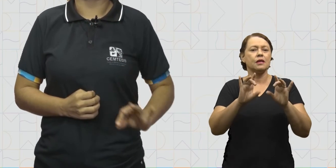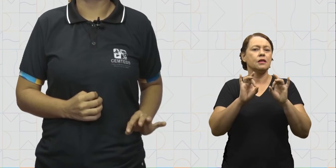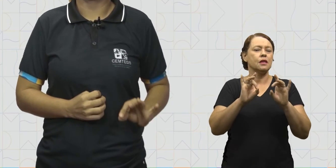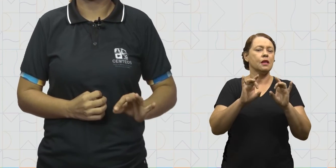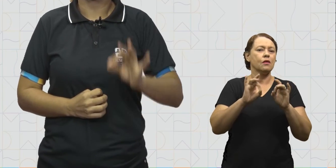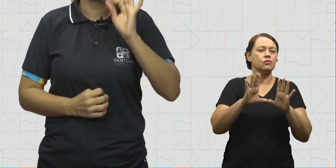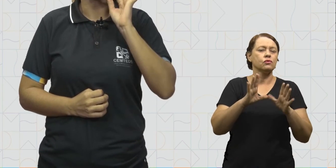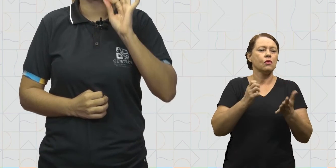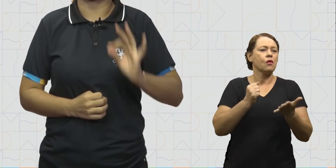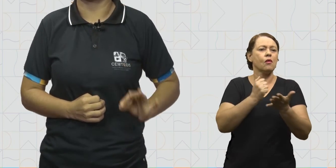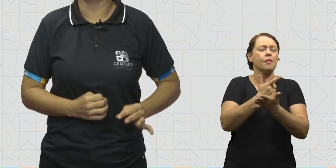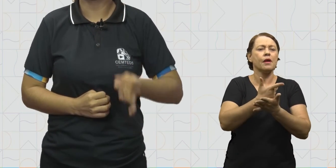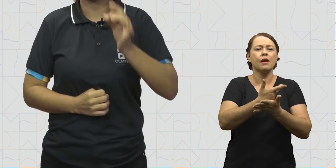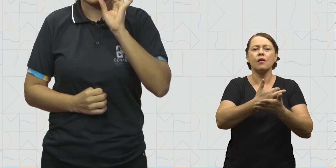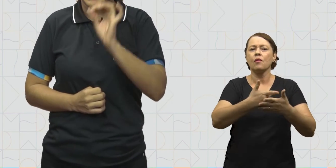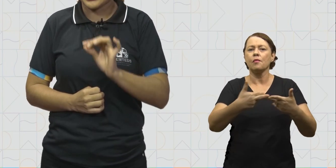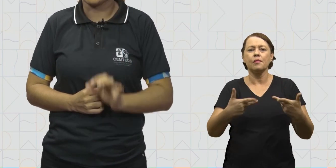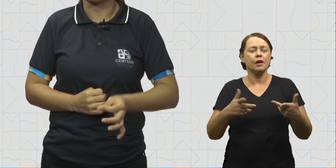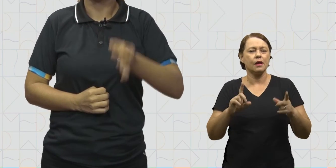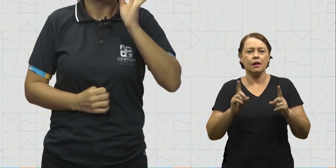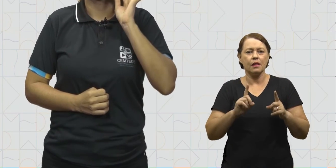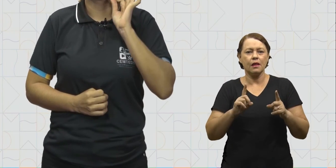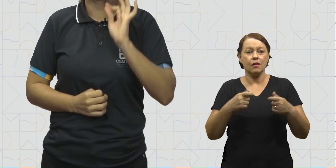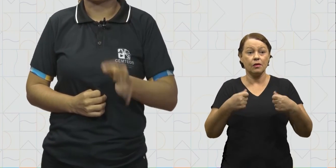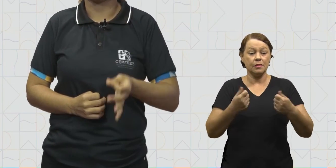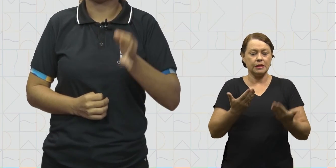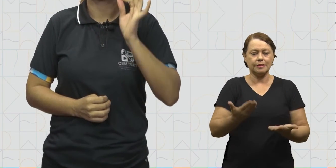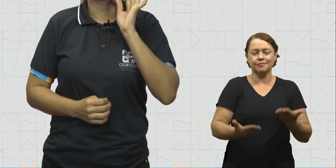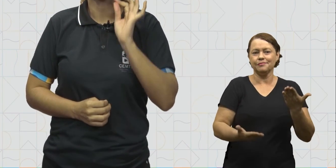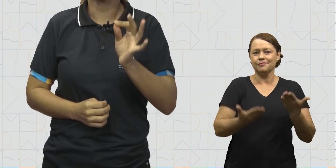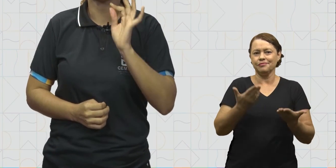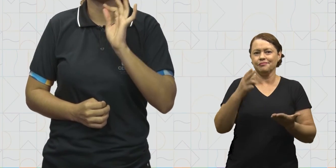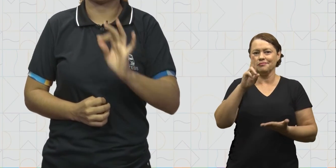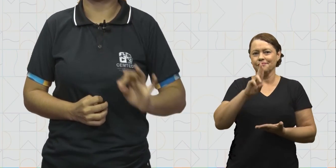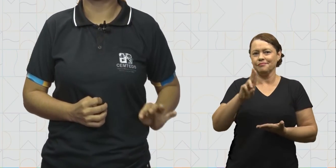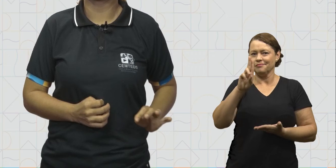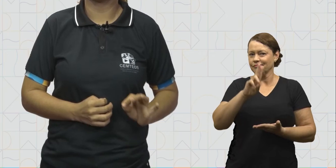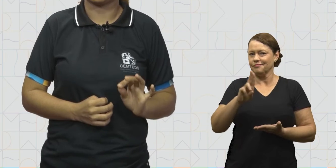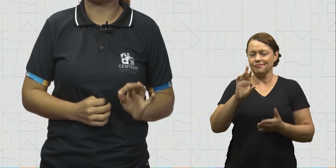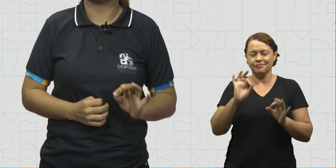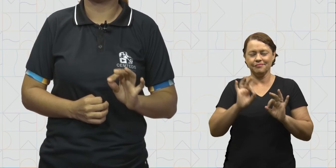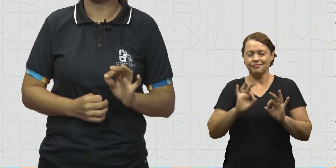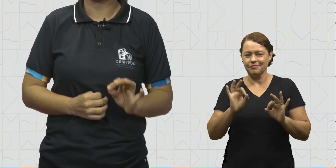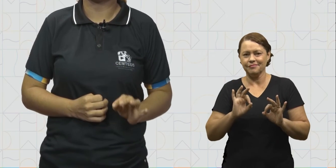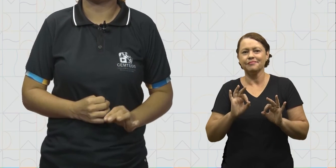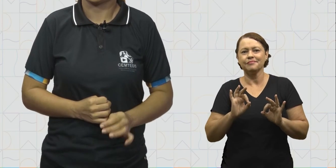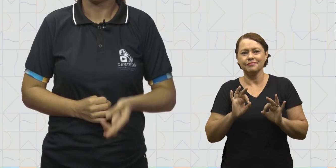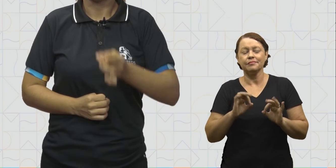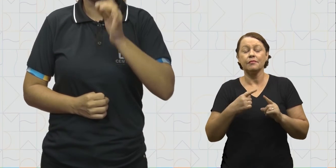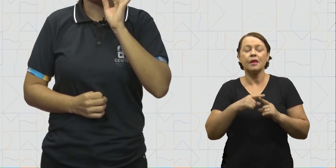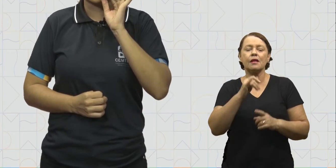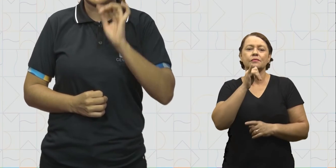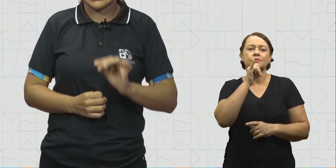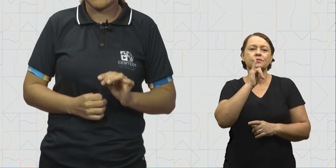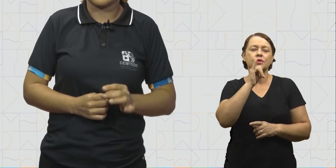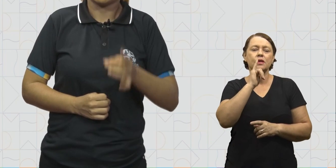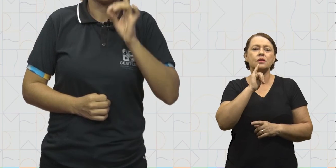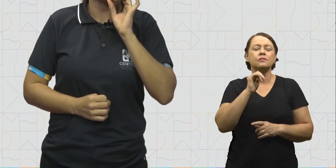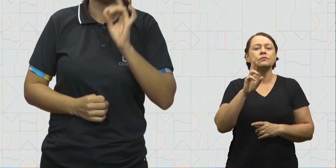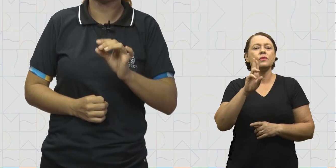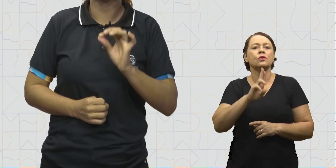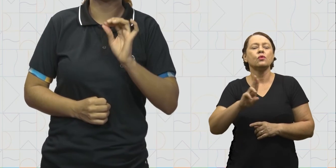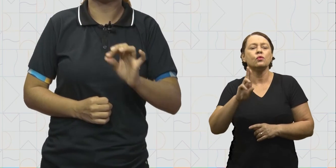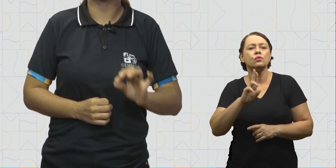não só para comprarmos algo que servem as unidades de massa de medida. Por